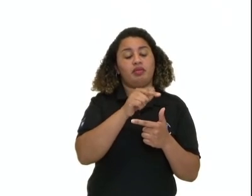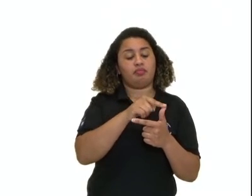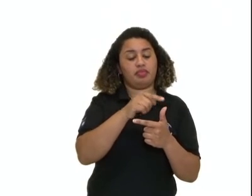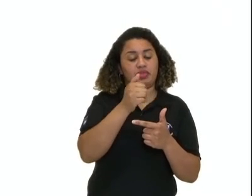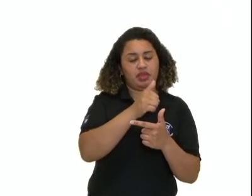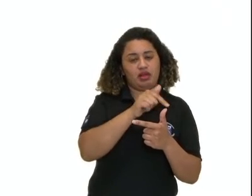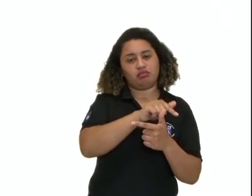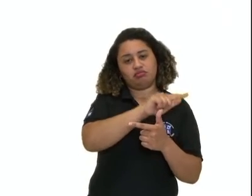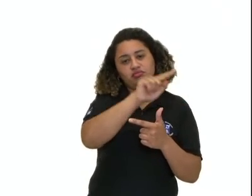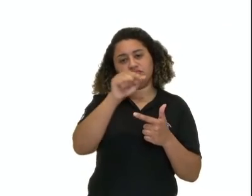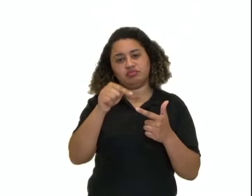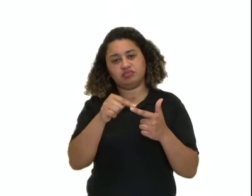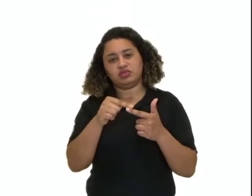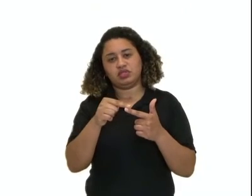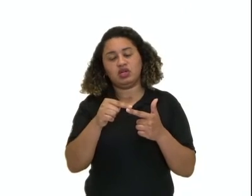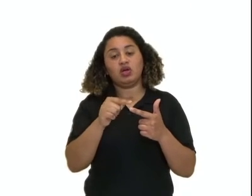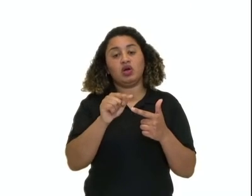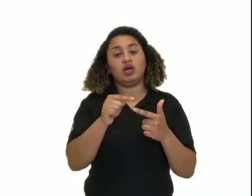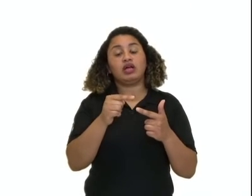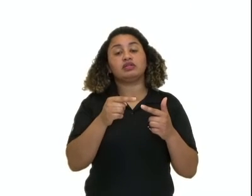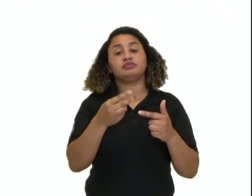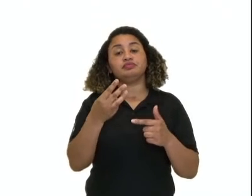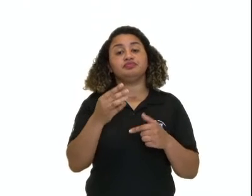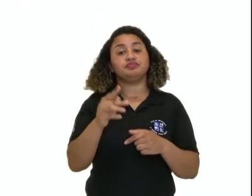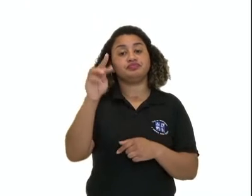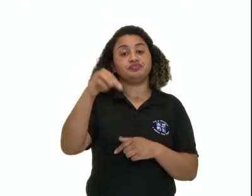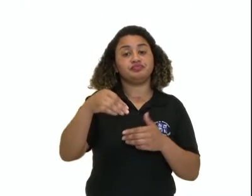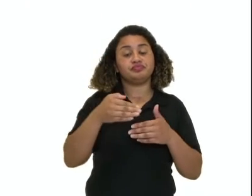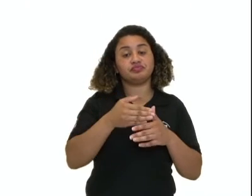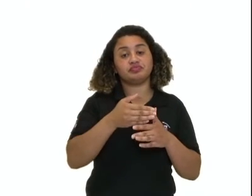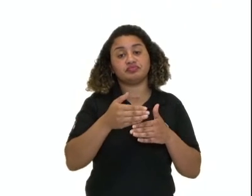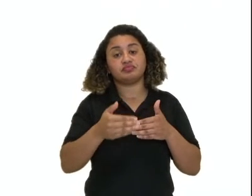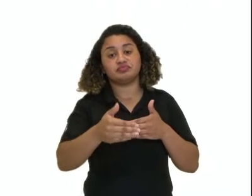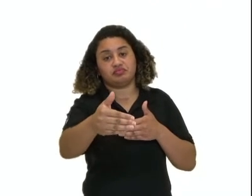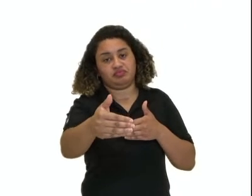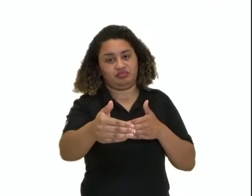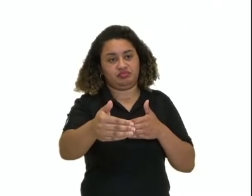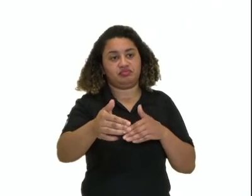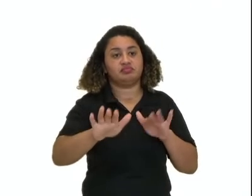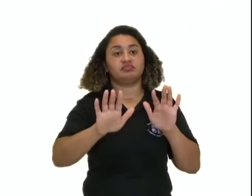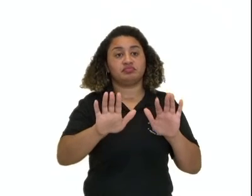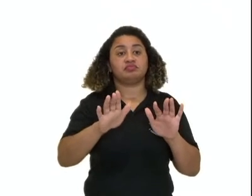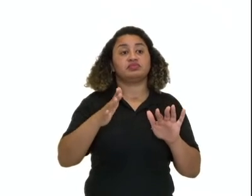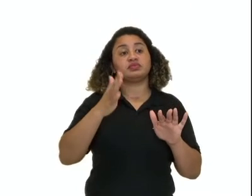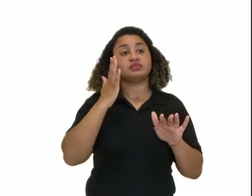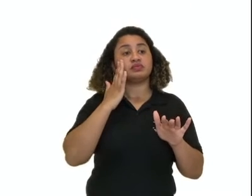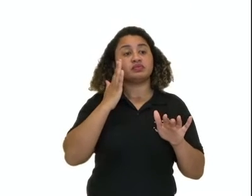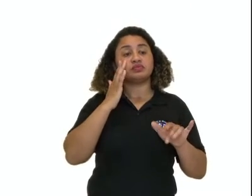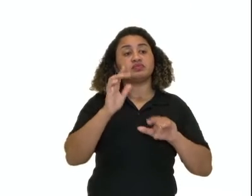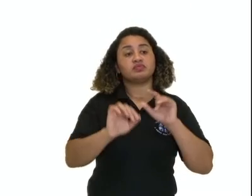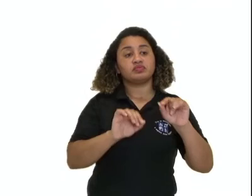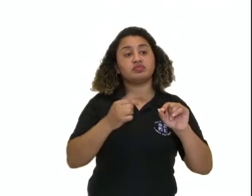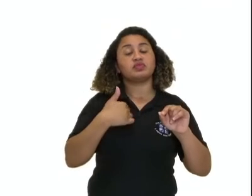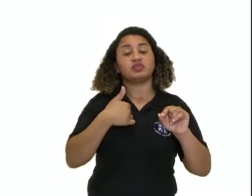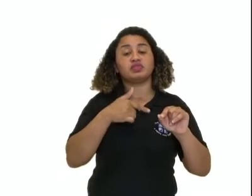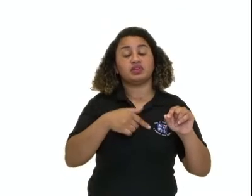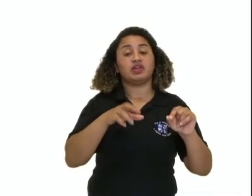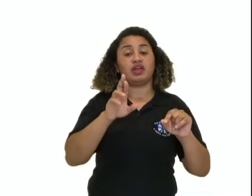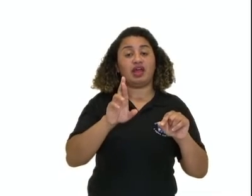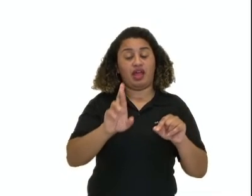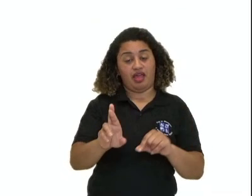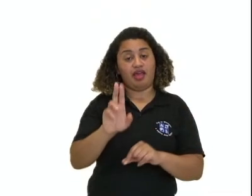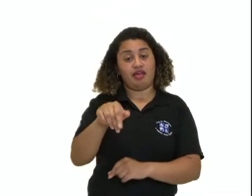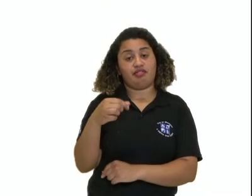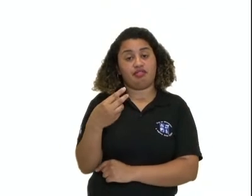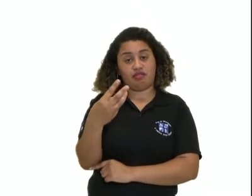a segunda, teve uma diferença de 3 quilômetros. Então, nós já sabemos, né, que a nossa razão é